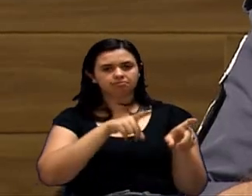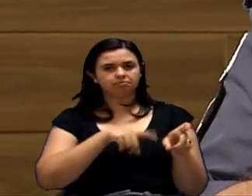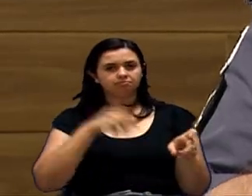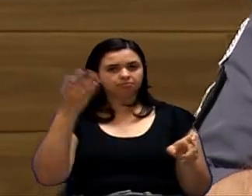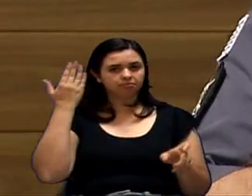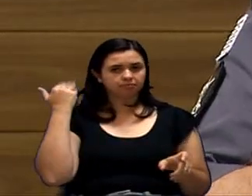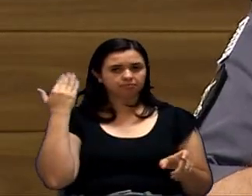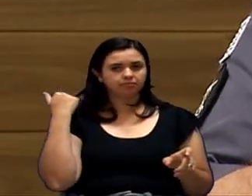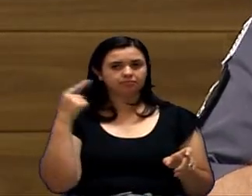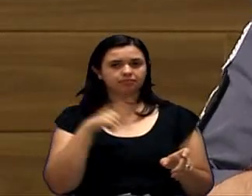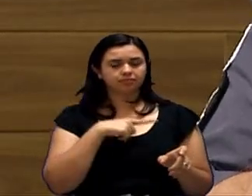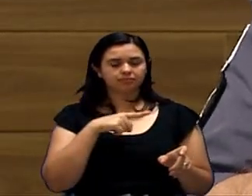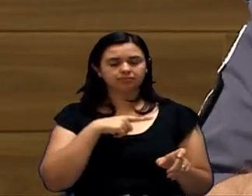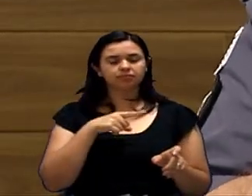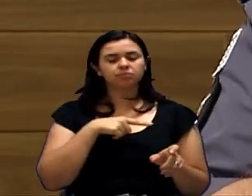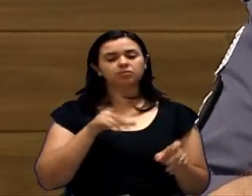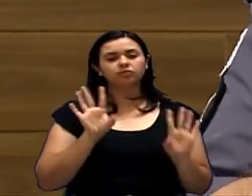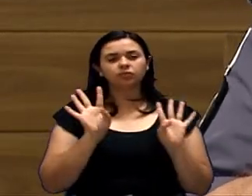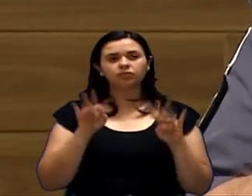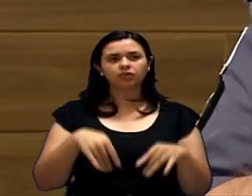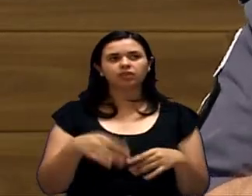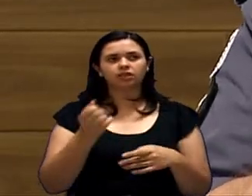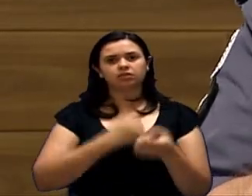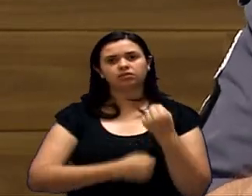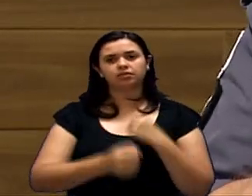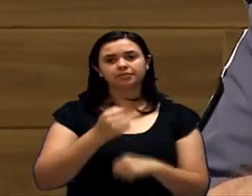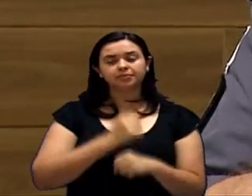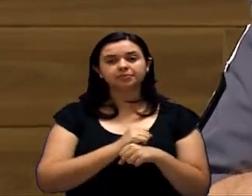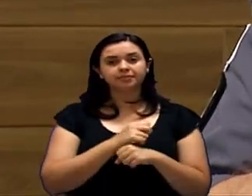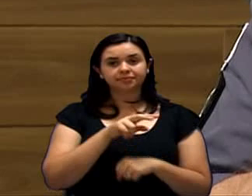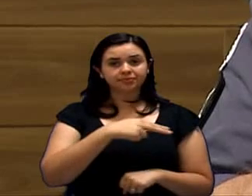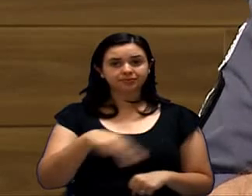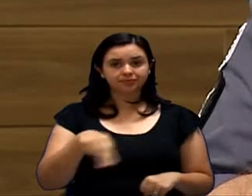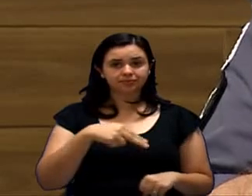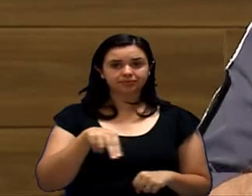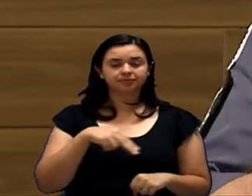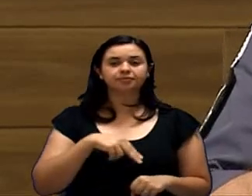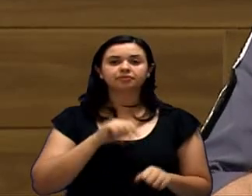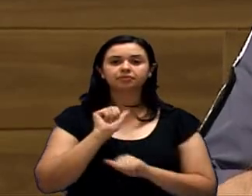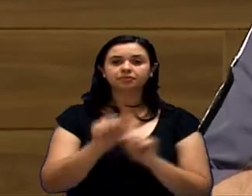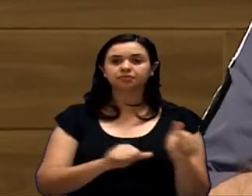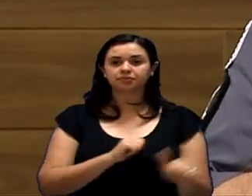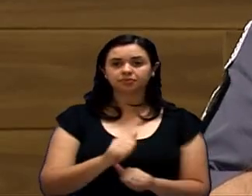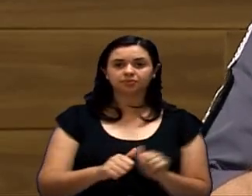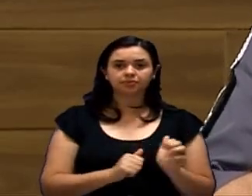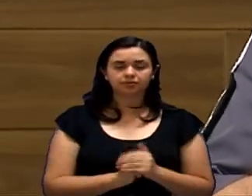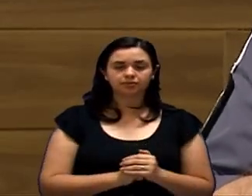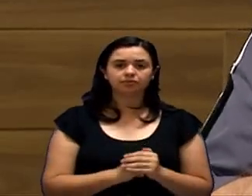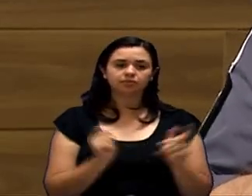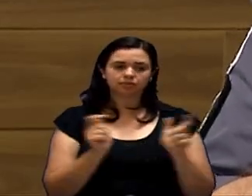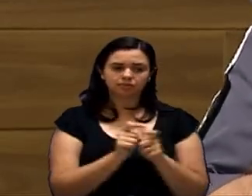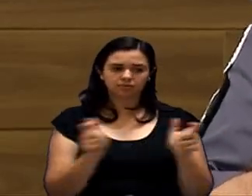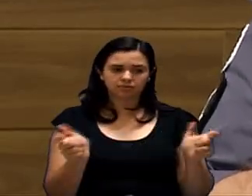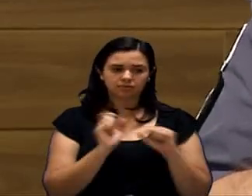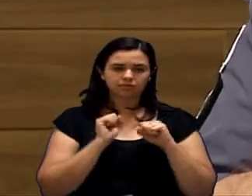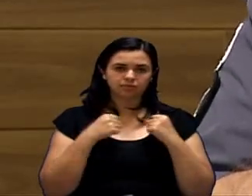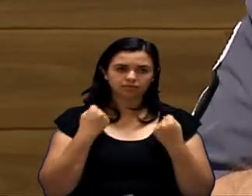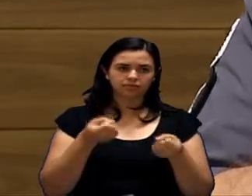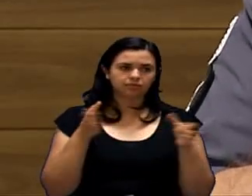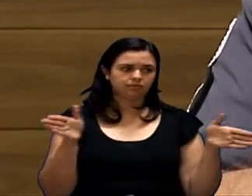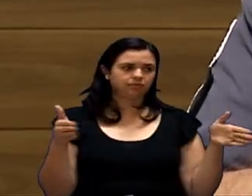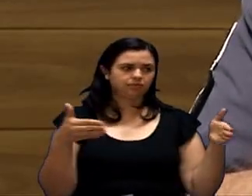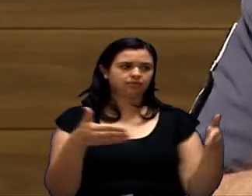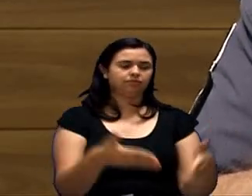em final do ano passado, mais ou menos novembro, houve um aumento dos esforços, aí foi